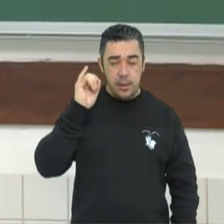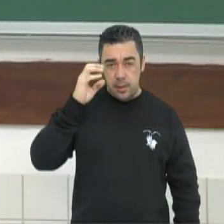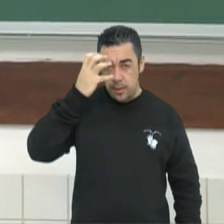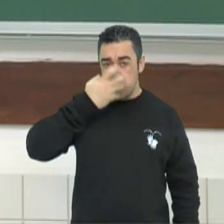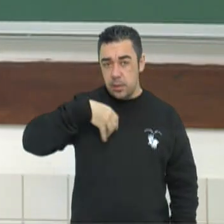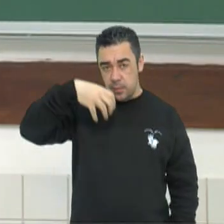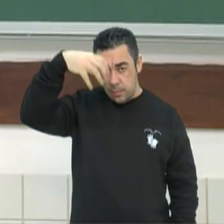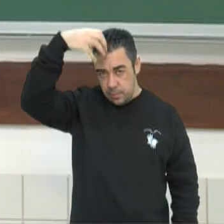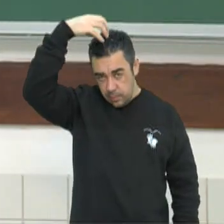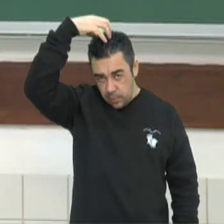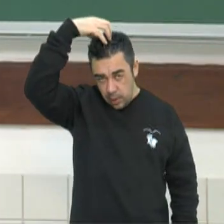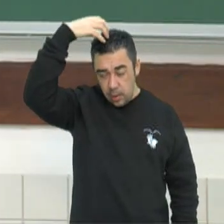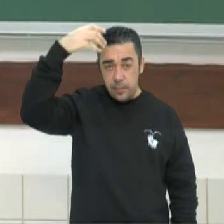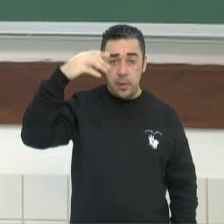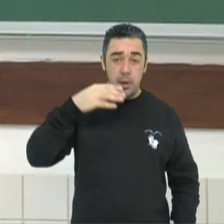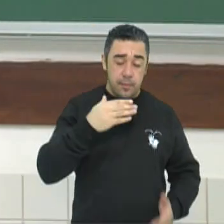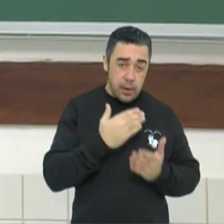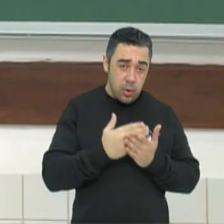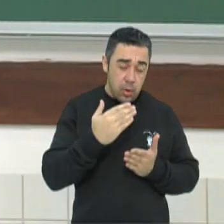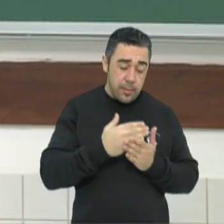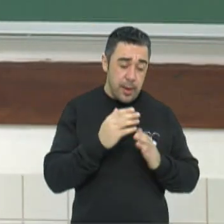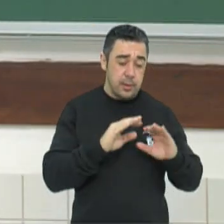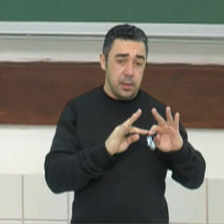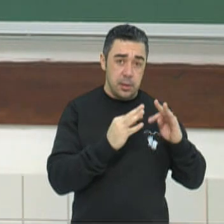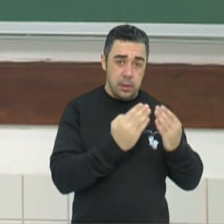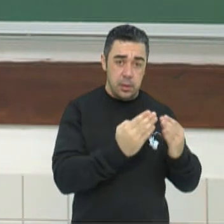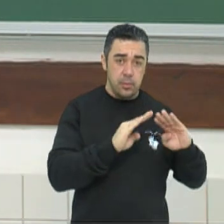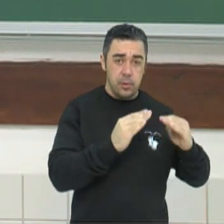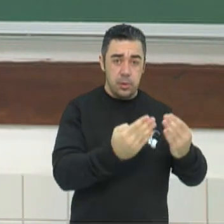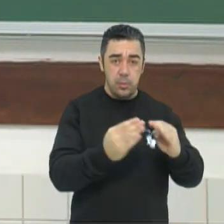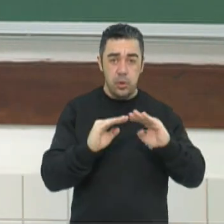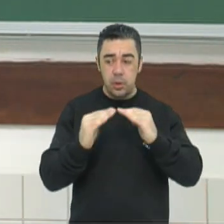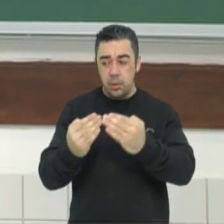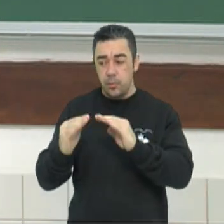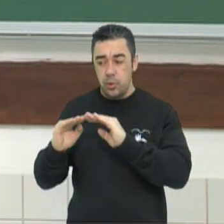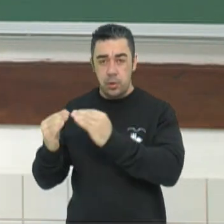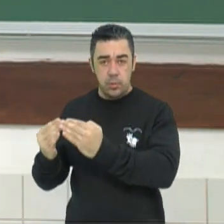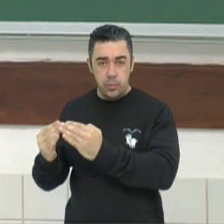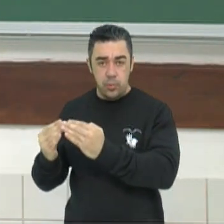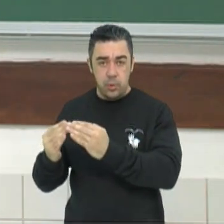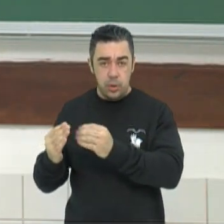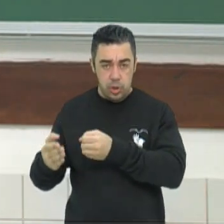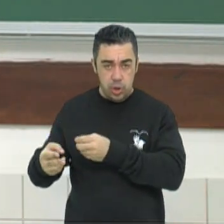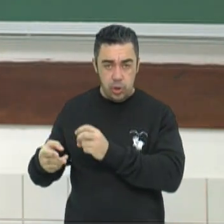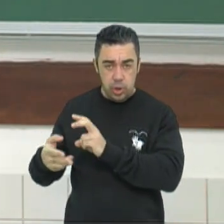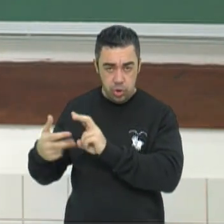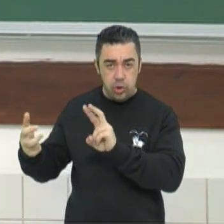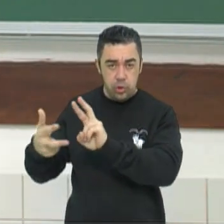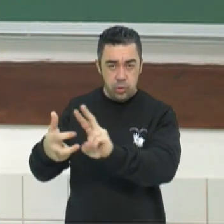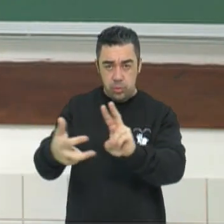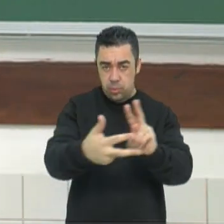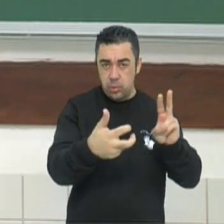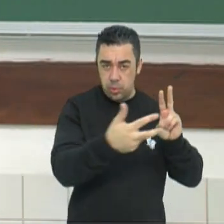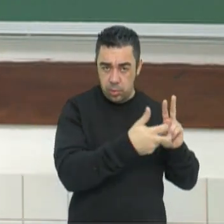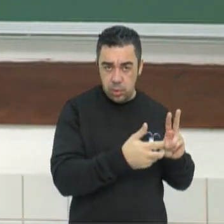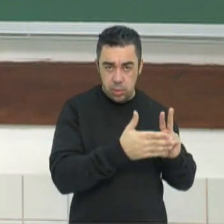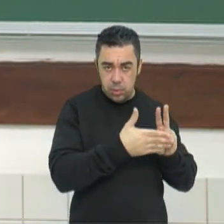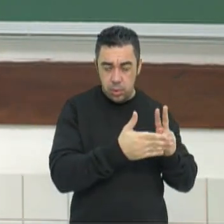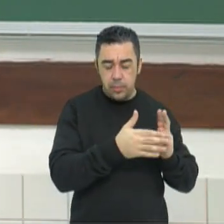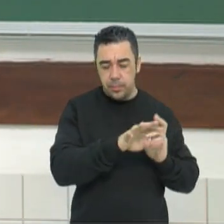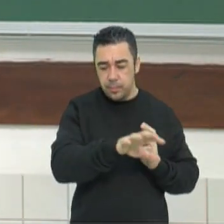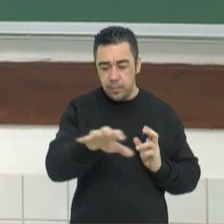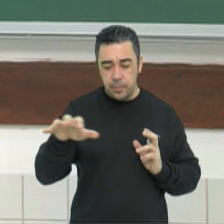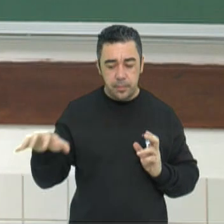aldeamentos já mencionados, certo? E nesse sentido, gente, o que eu quero reforçar aqui com vocês é